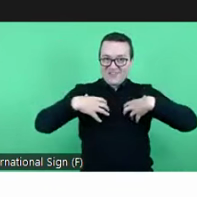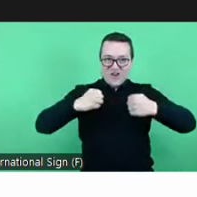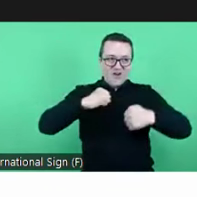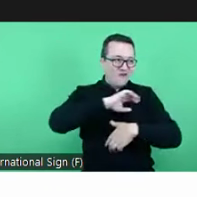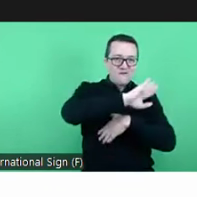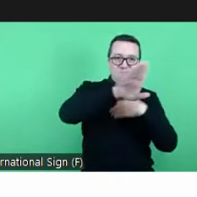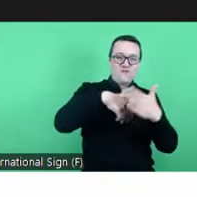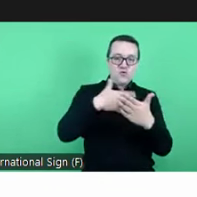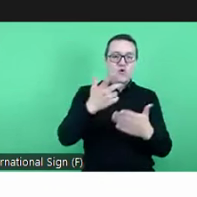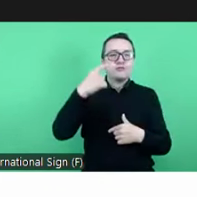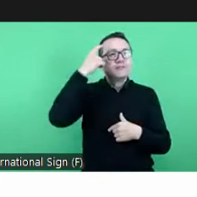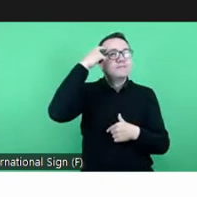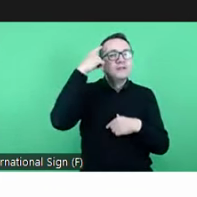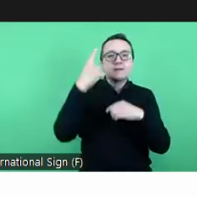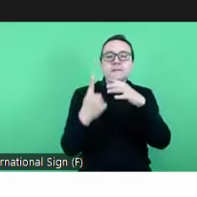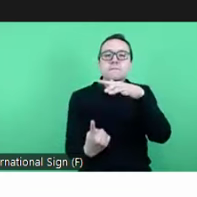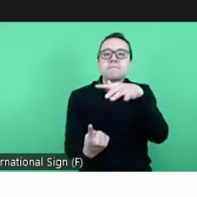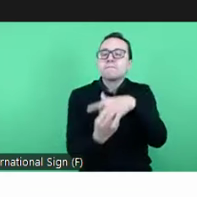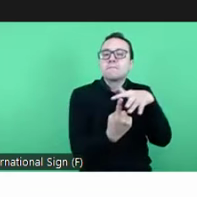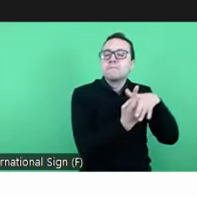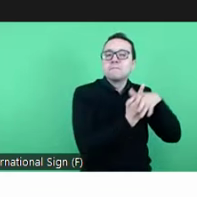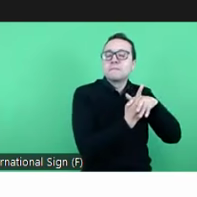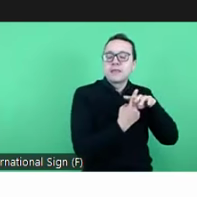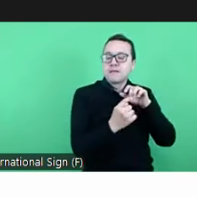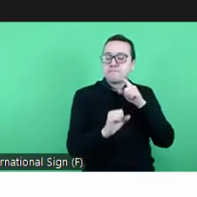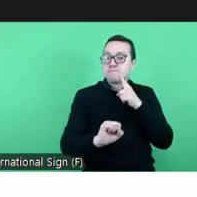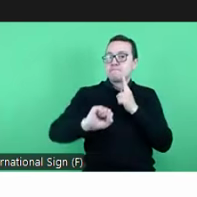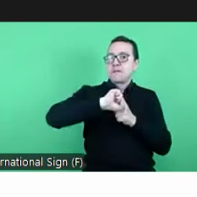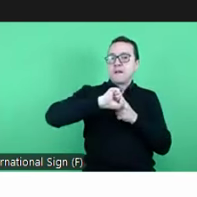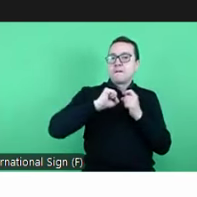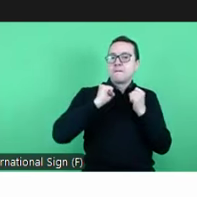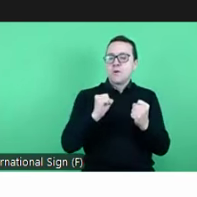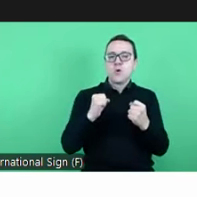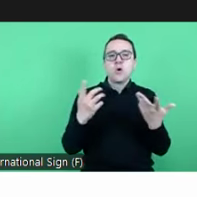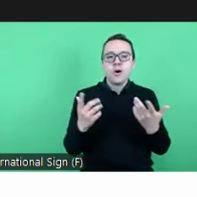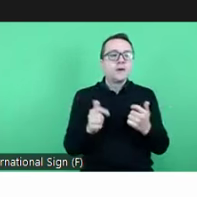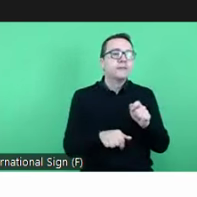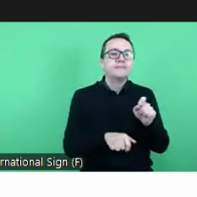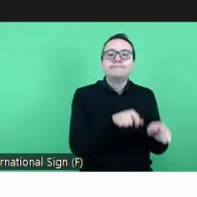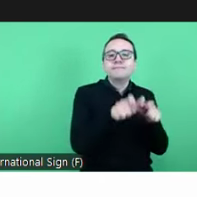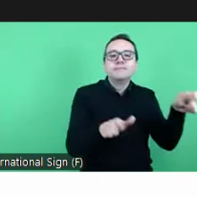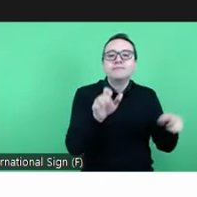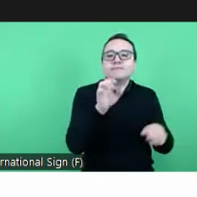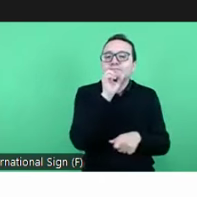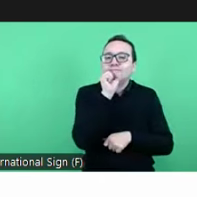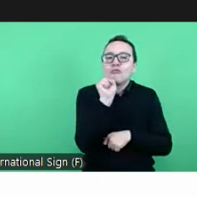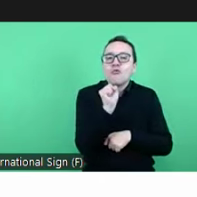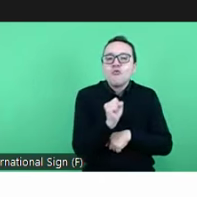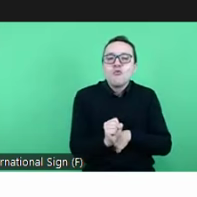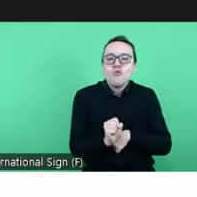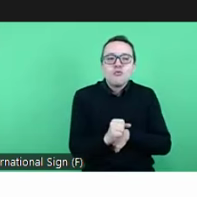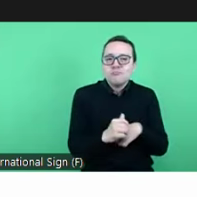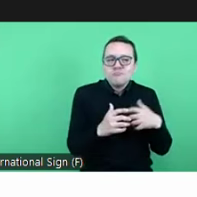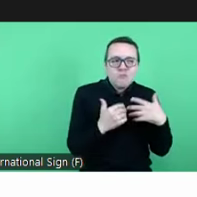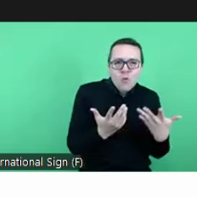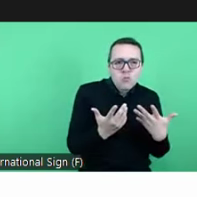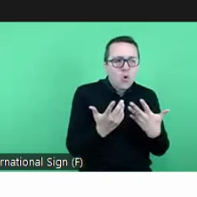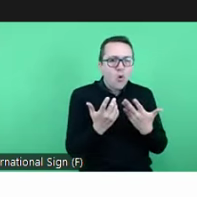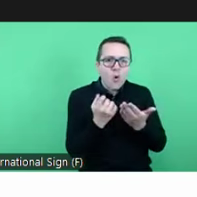tem a challenges questão for do any envelhecimento da universal população, system, das medidas sanitárias, dos population impactos de aging tecnologia, is an das mudanças